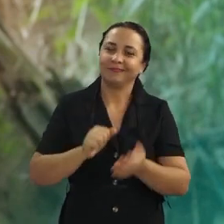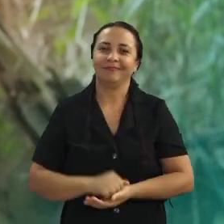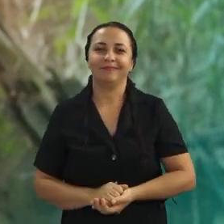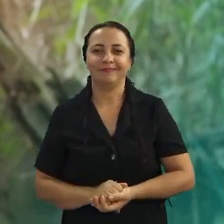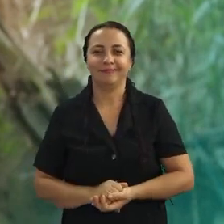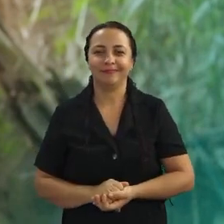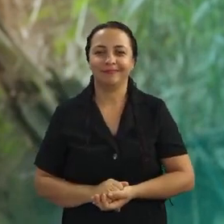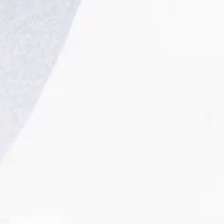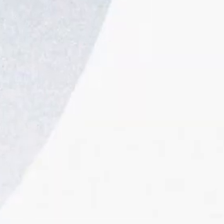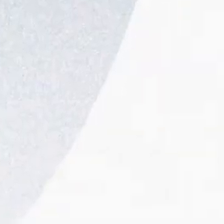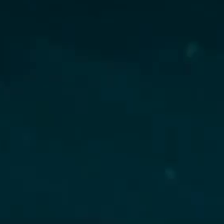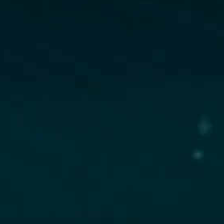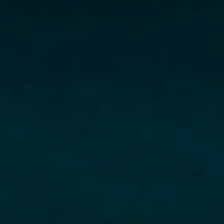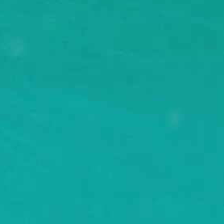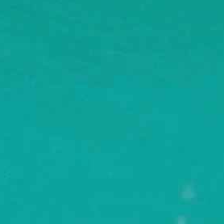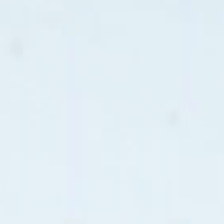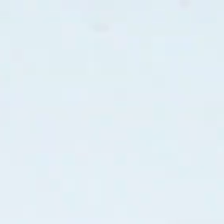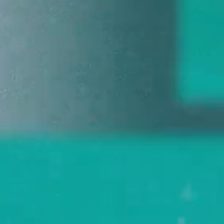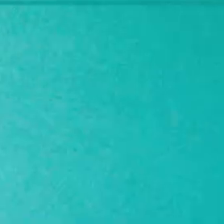volta já já